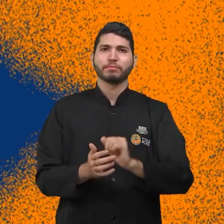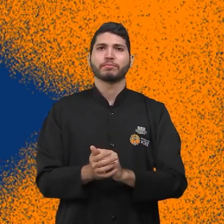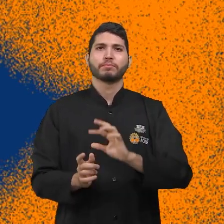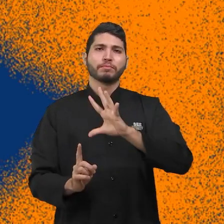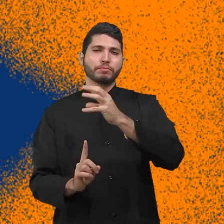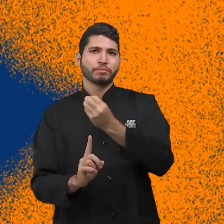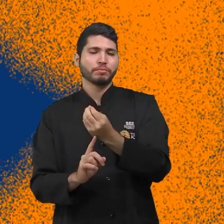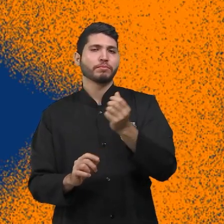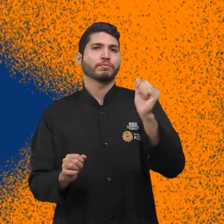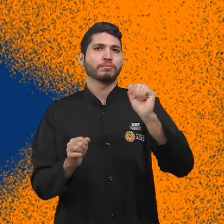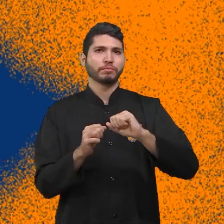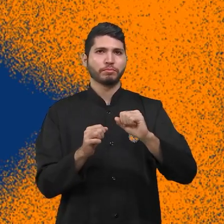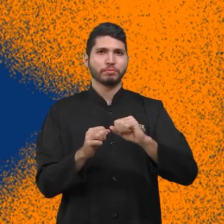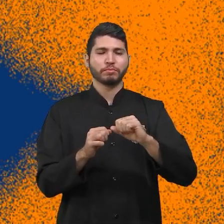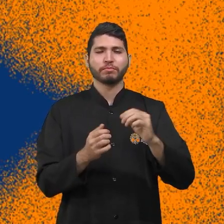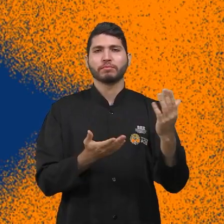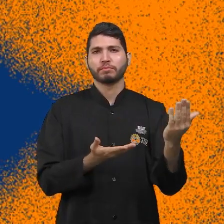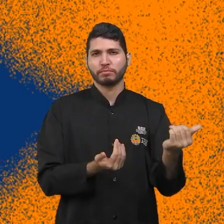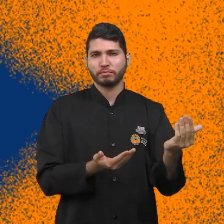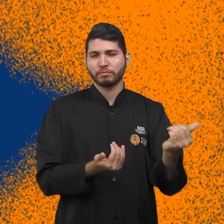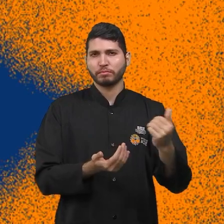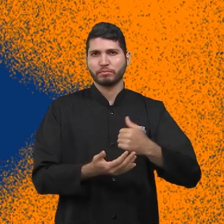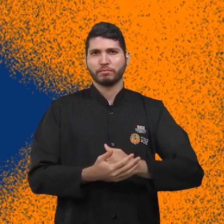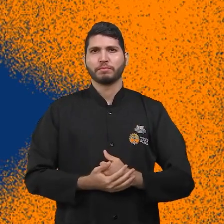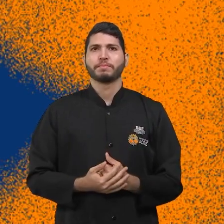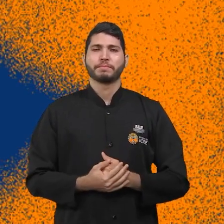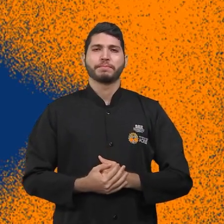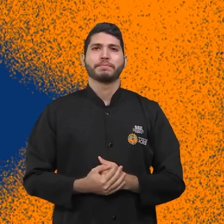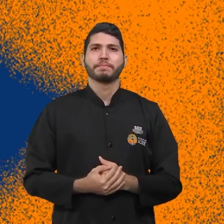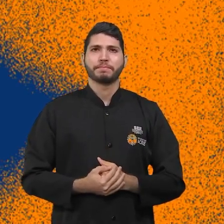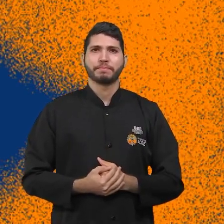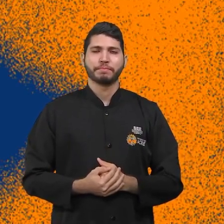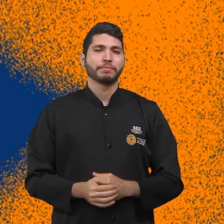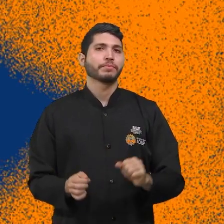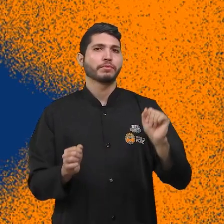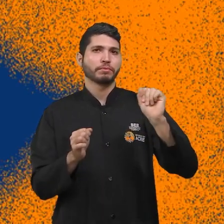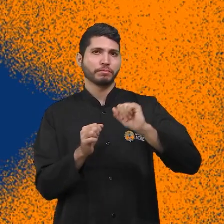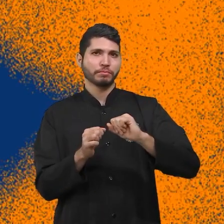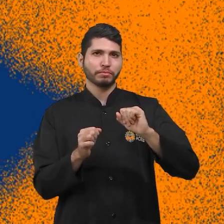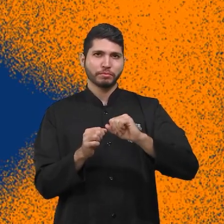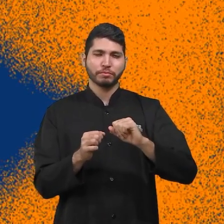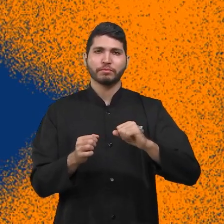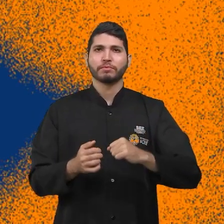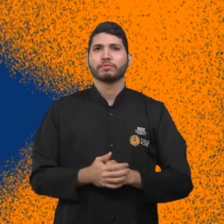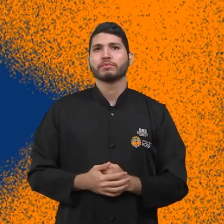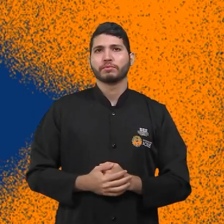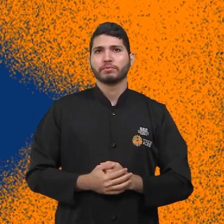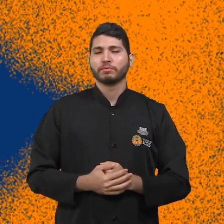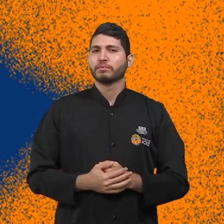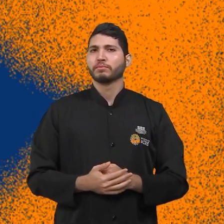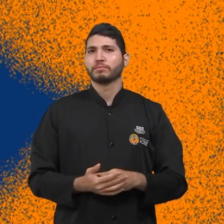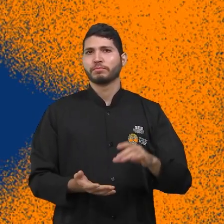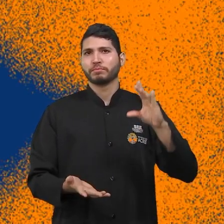produzida por jovens que, na maioria das vezes, fazem parte de uma realidade